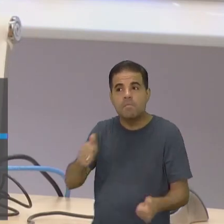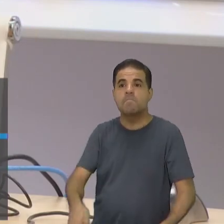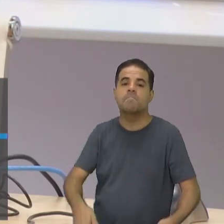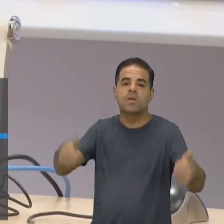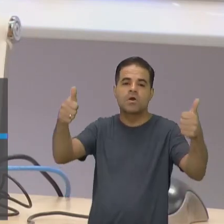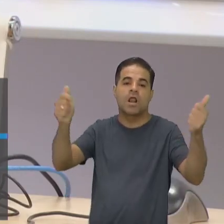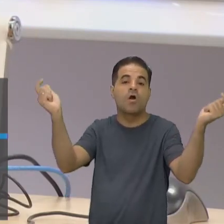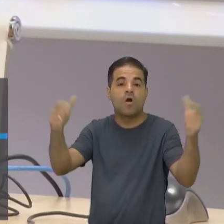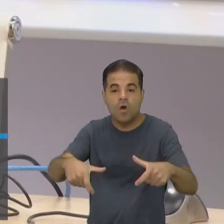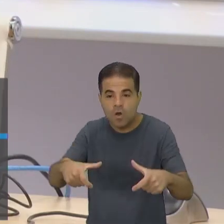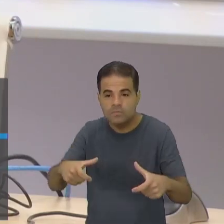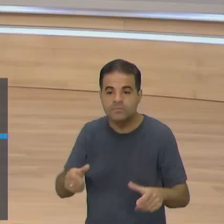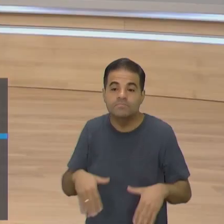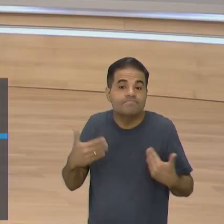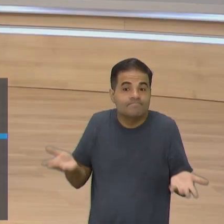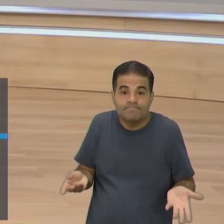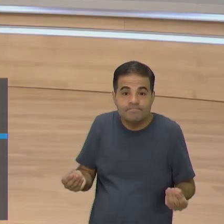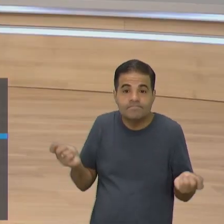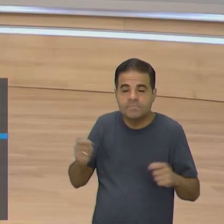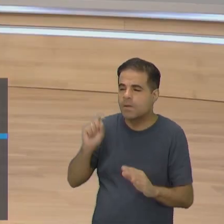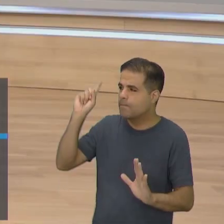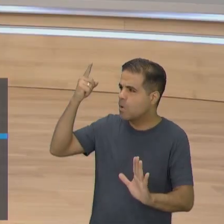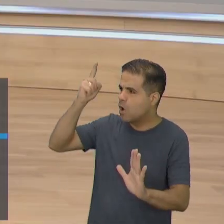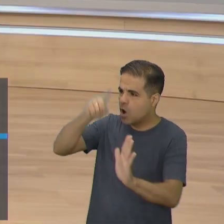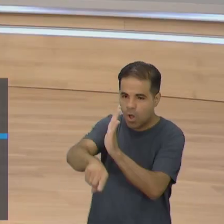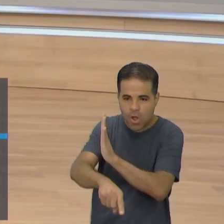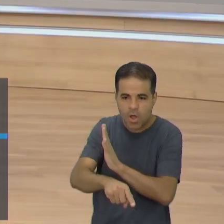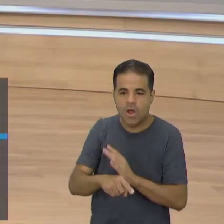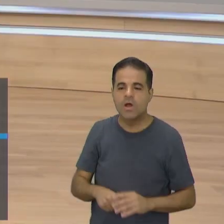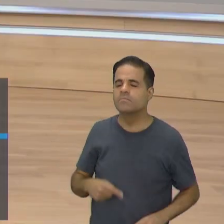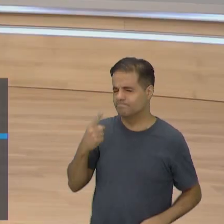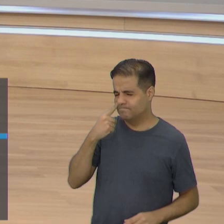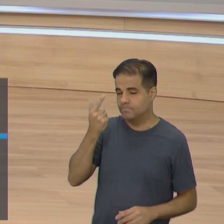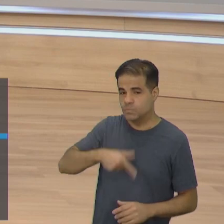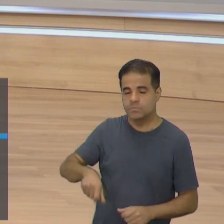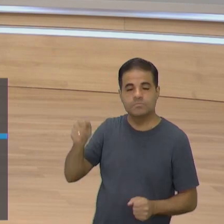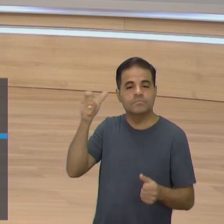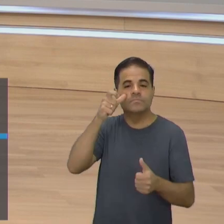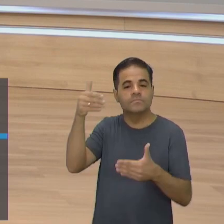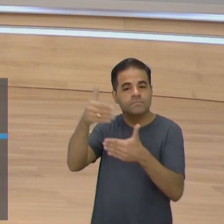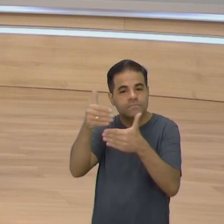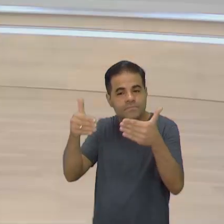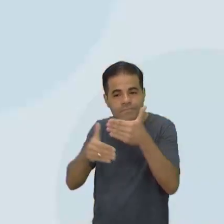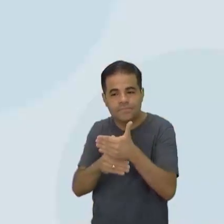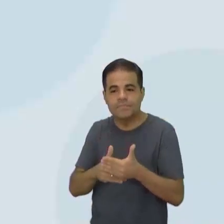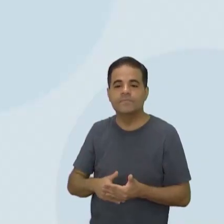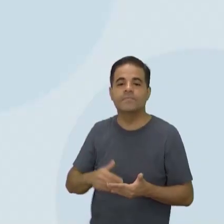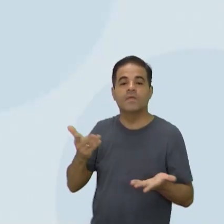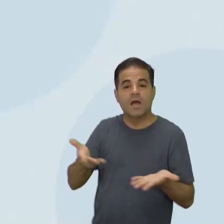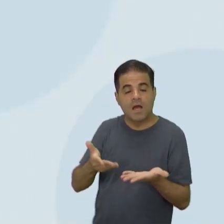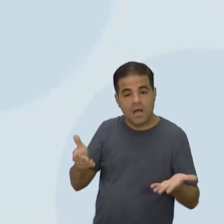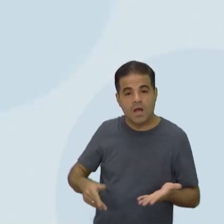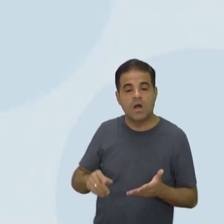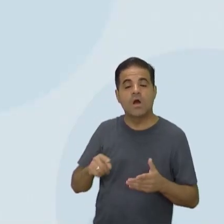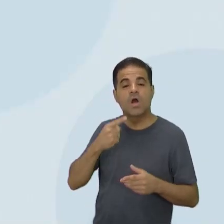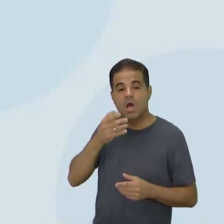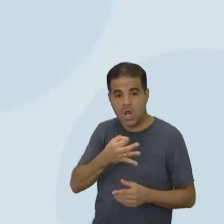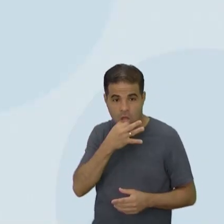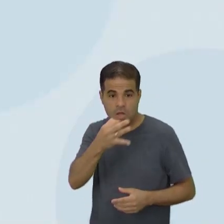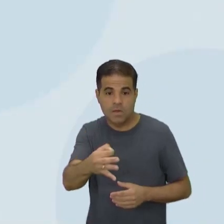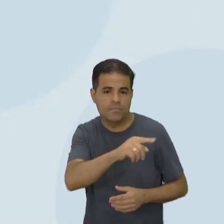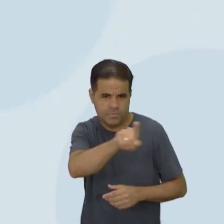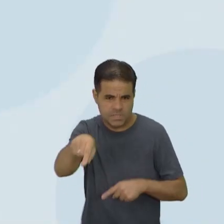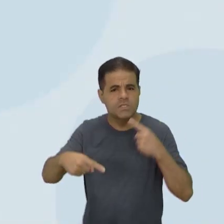e onde ele também pode se aprofundar. Sim. Vamos para o próximo? São os desdobramentos, então a gente sugere que